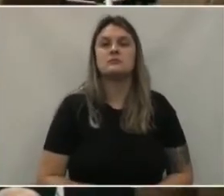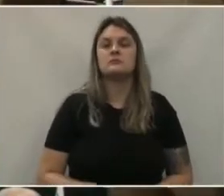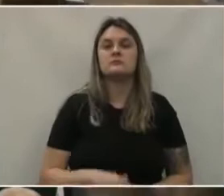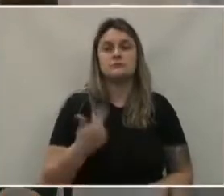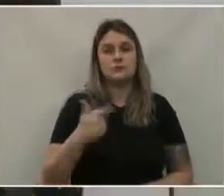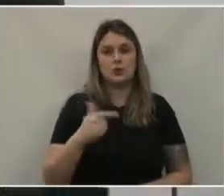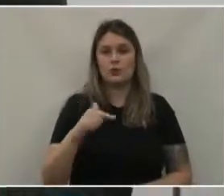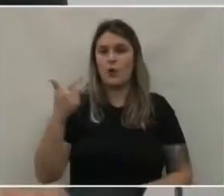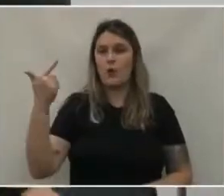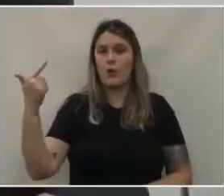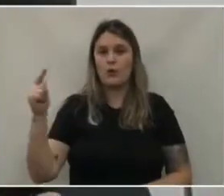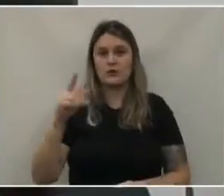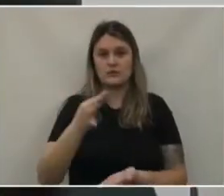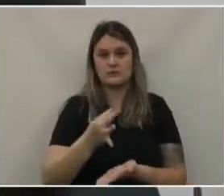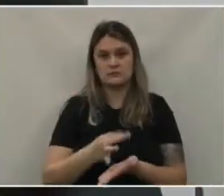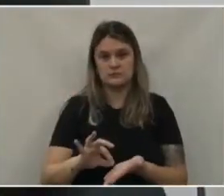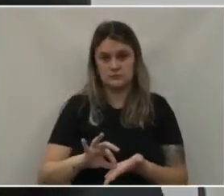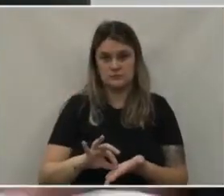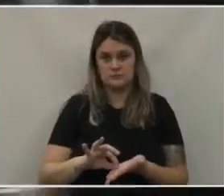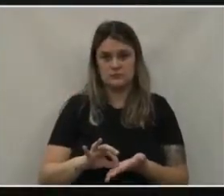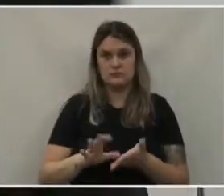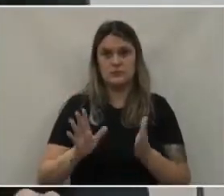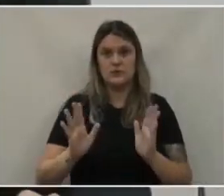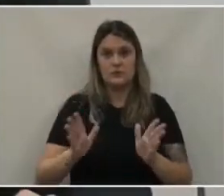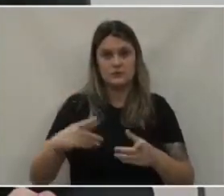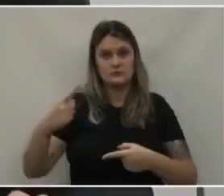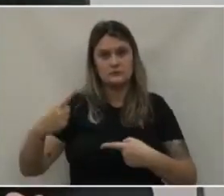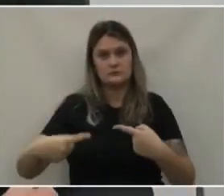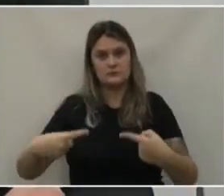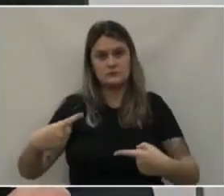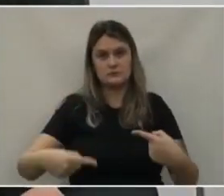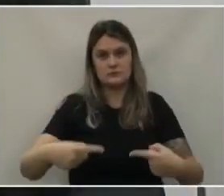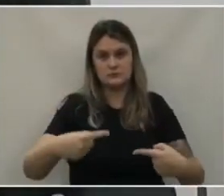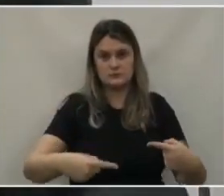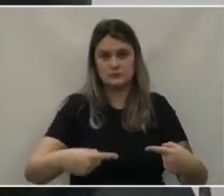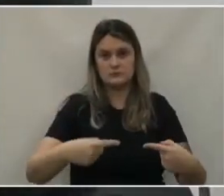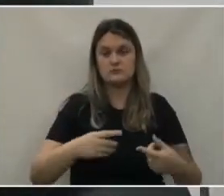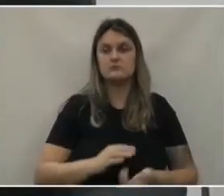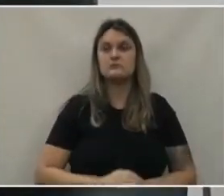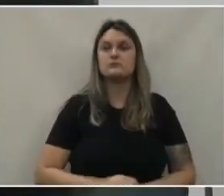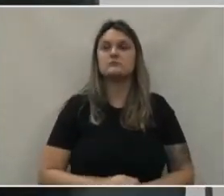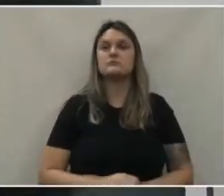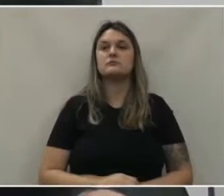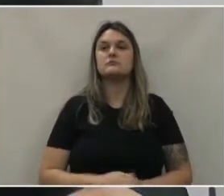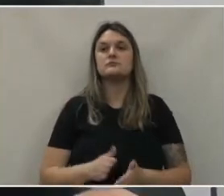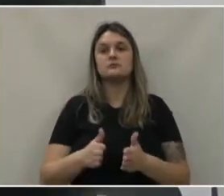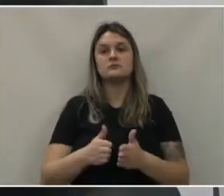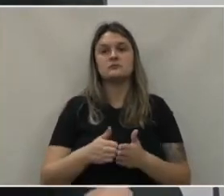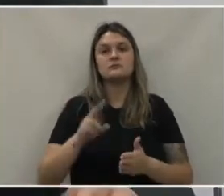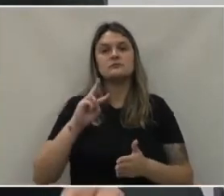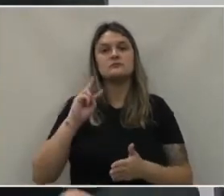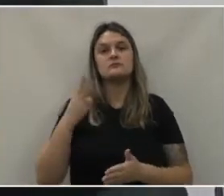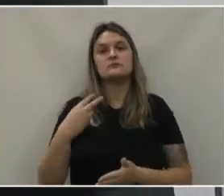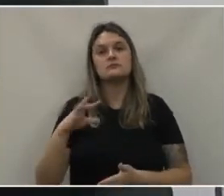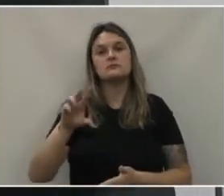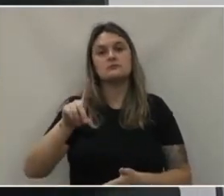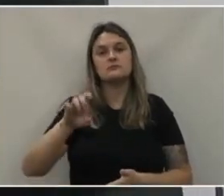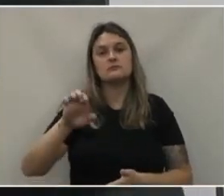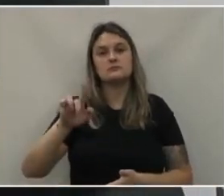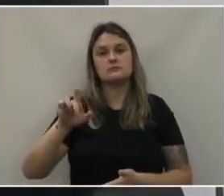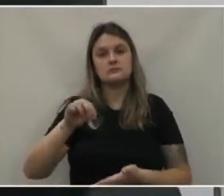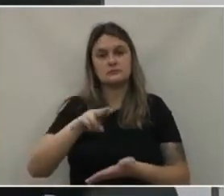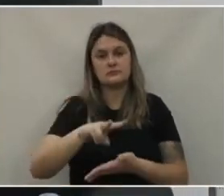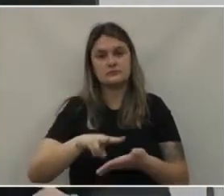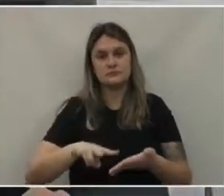Não havendo mais inscrição para a tribuna, passamos de imediato à ordem do dia. Solicito ao vereador Diego para que faça a leitura